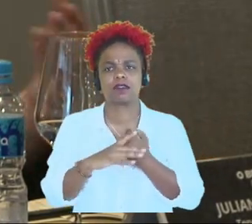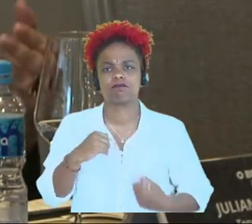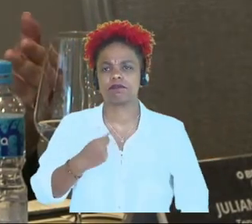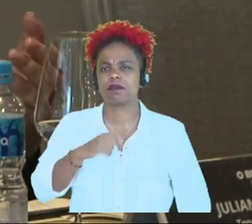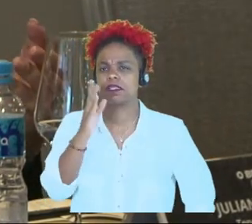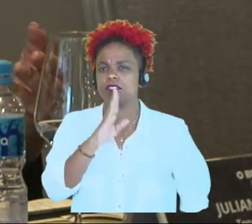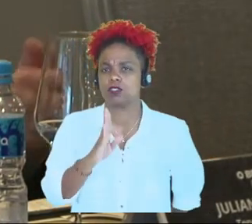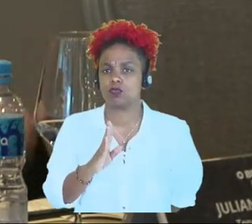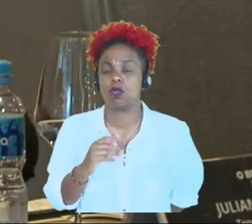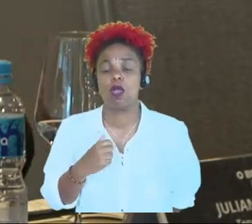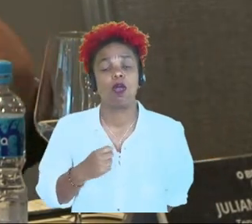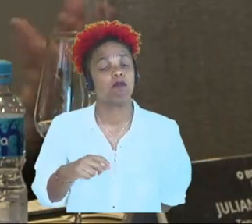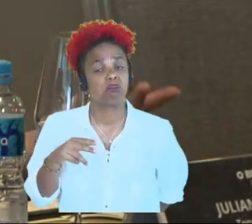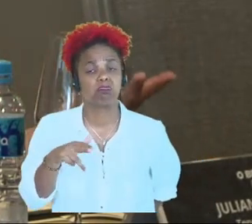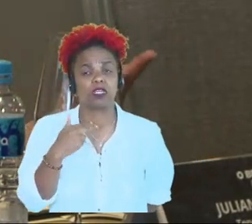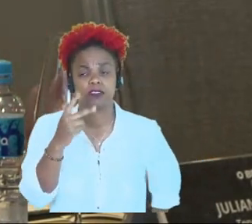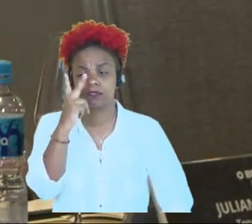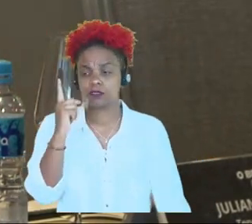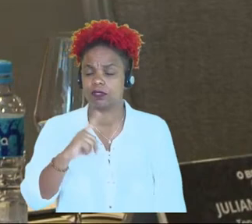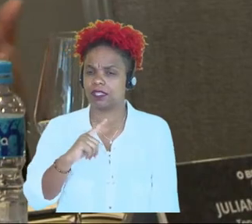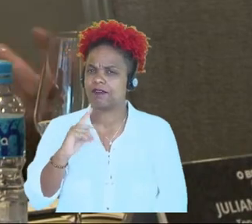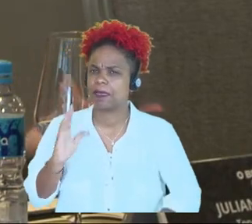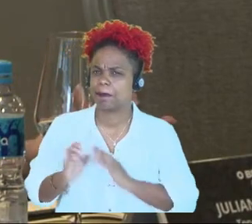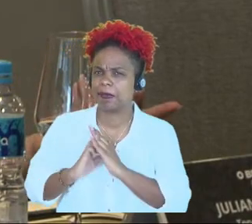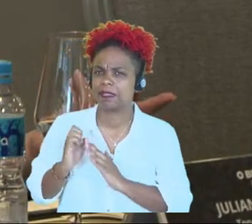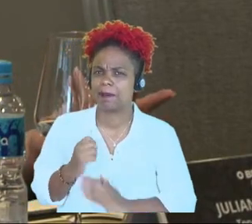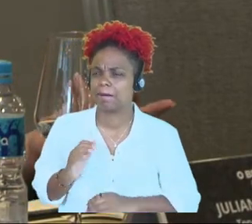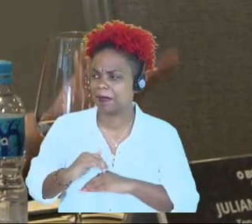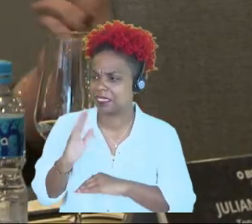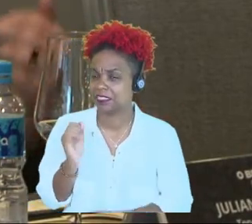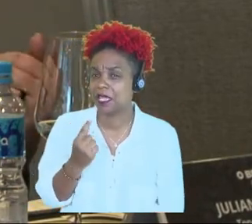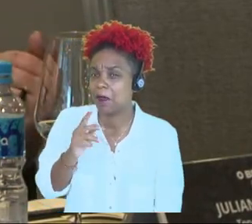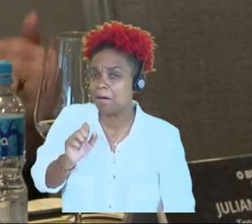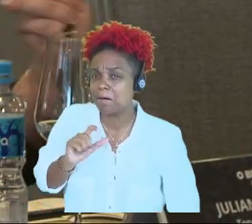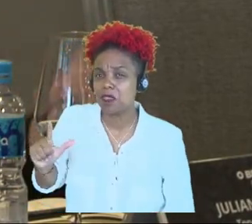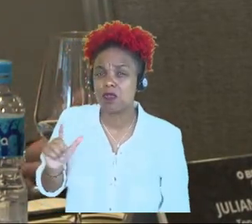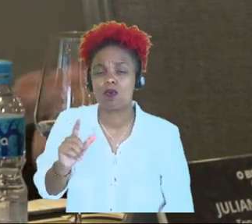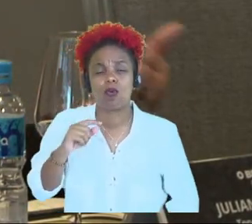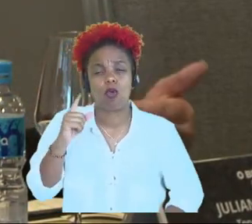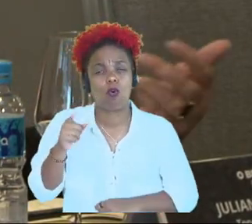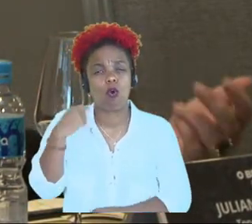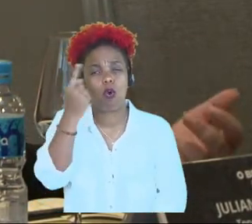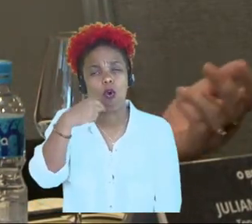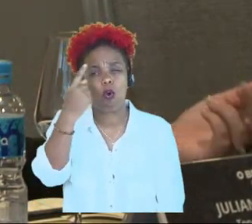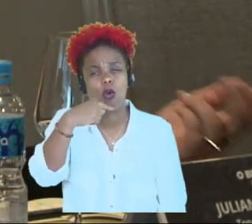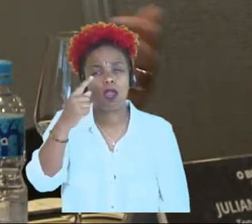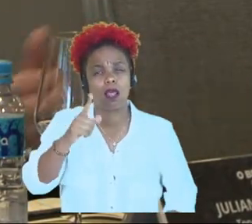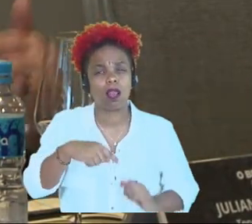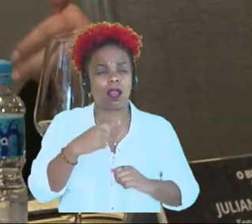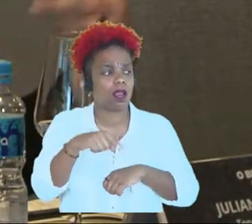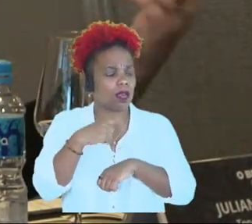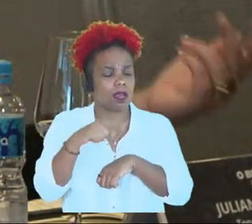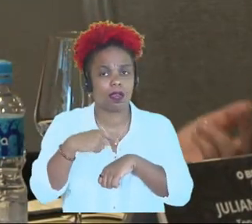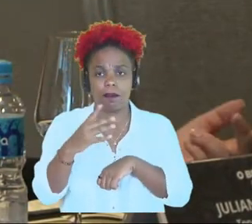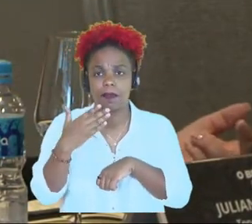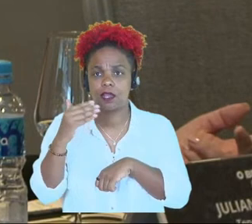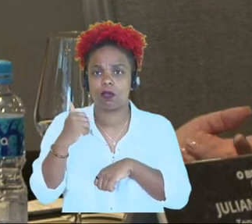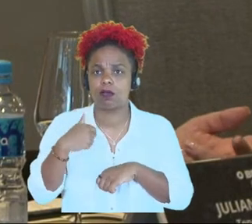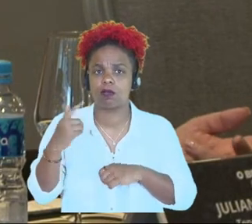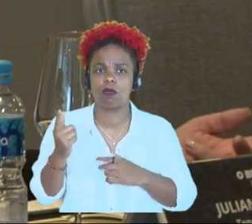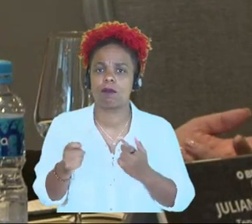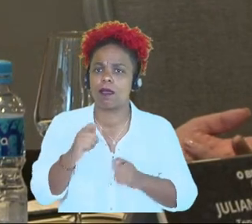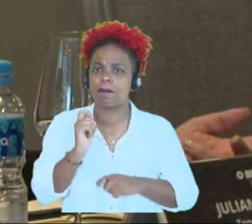de uma empresa, gasta muitas horas, mais de 1.000 horas, para planejar o quanto de tributos ela vai ter que pagar, a melhor forma que ela vai